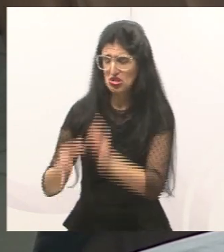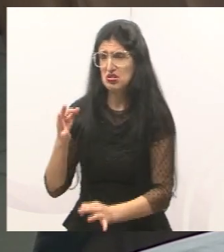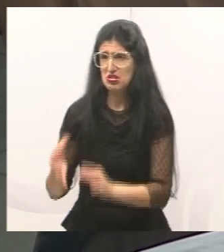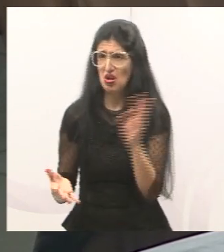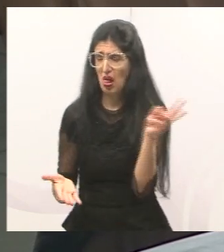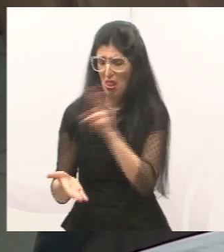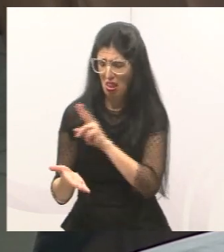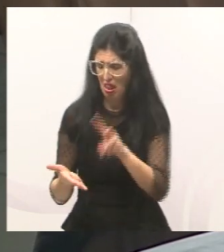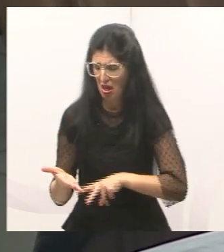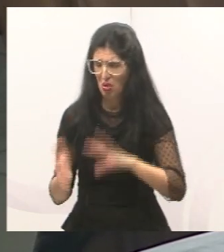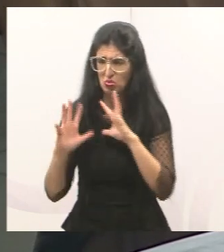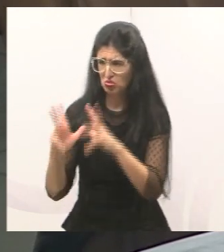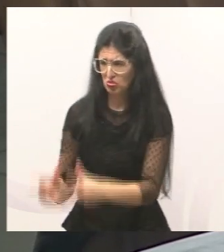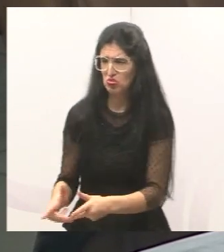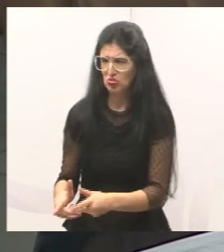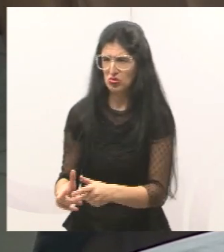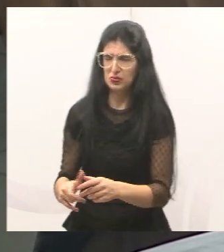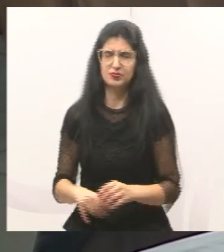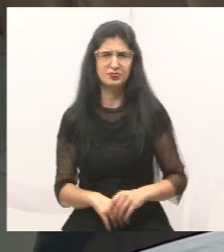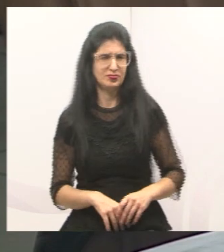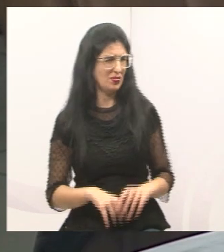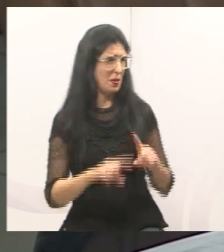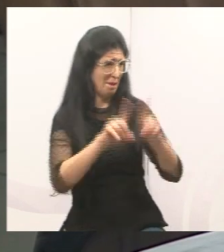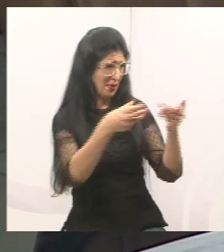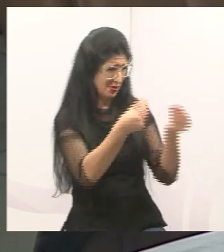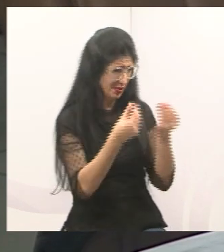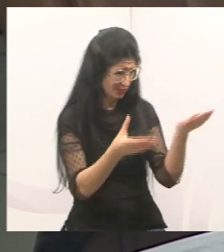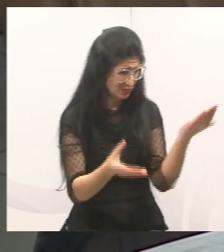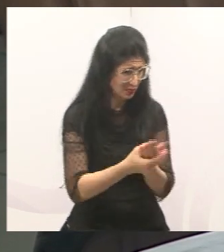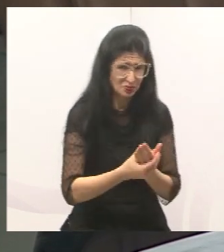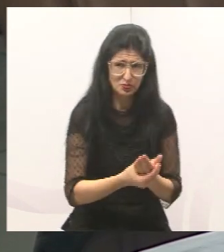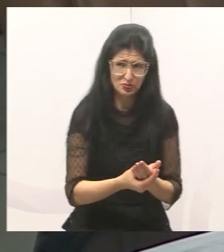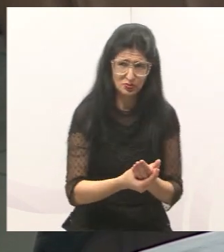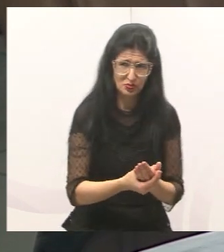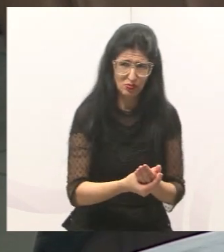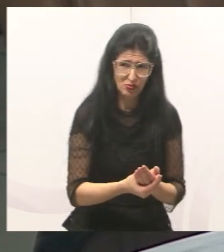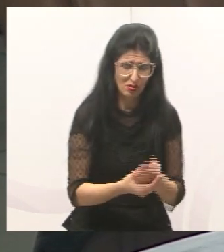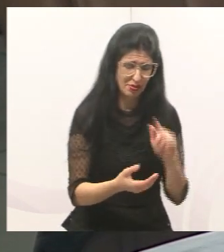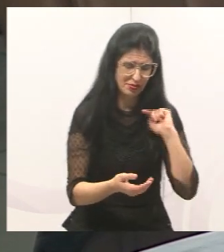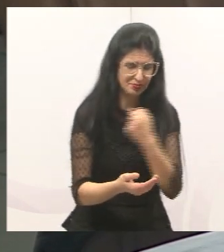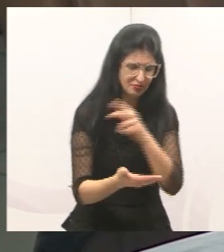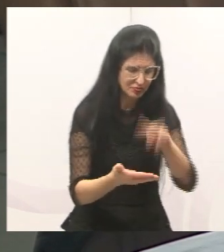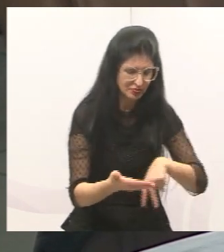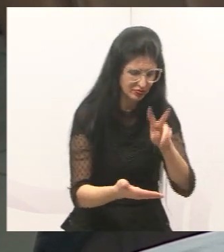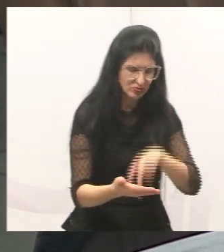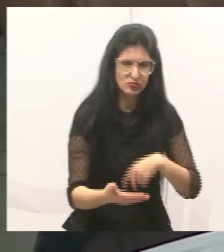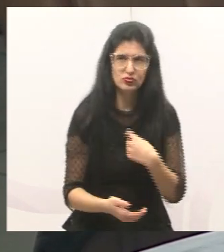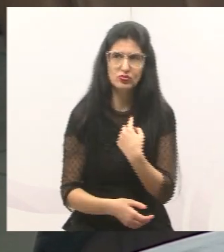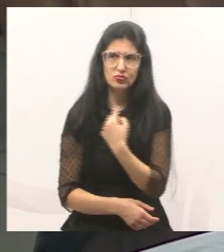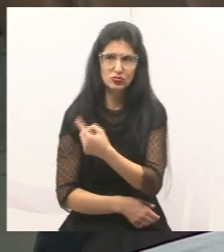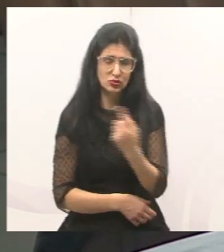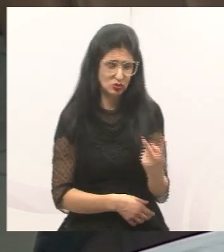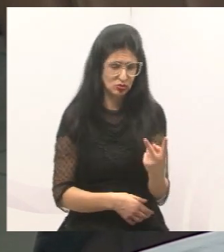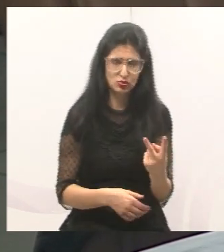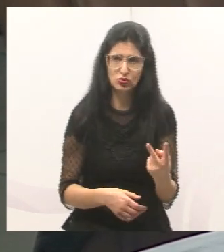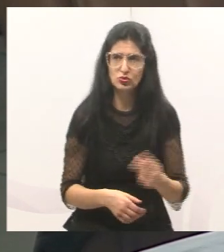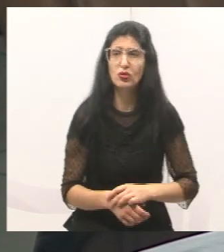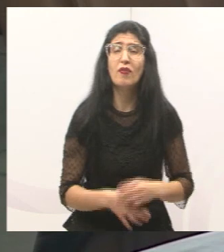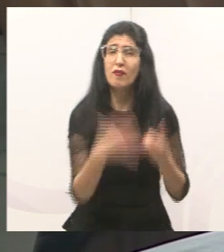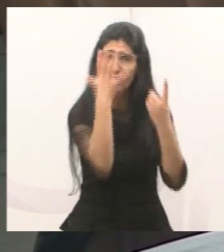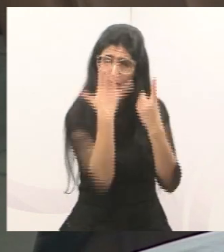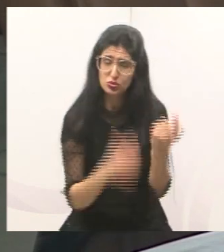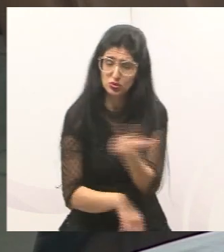dia 1º, o processo ele entrou para a gente poder analisar dia 12 de fevereiro de 2020.